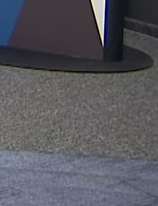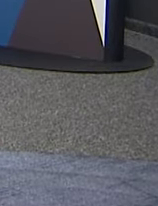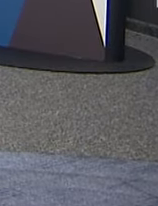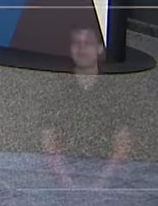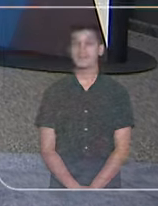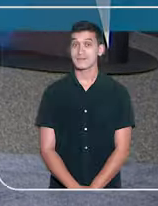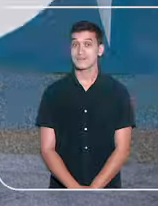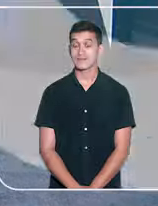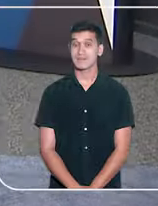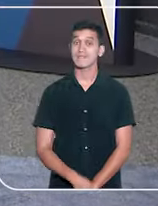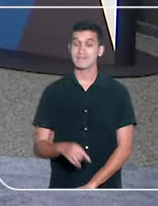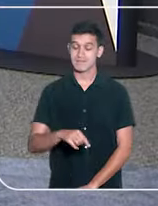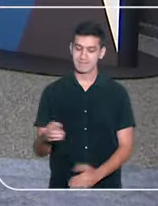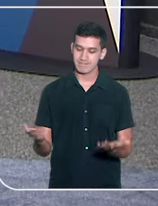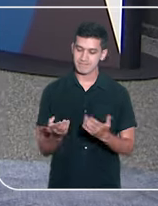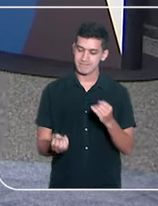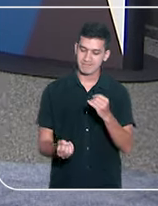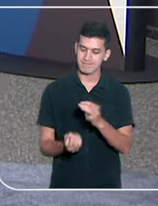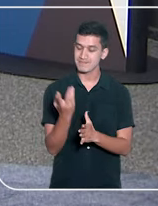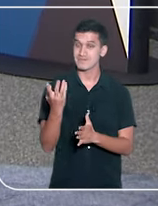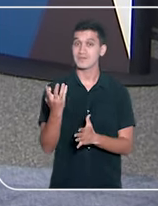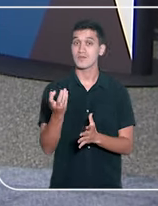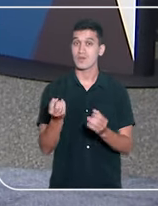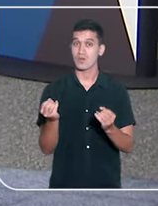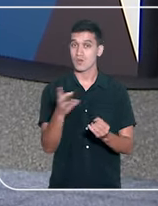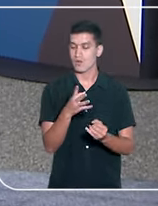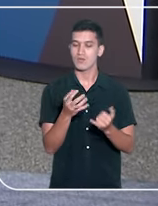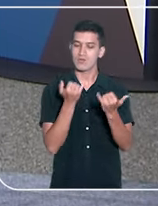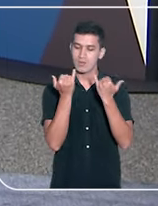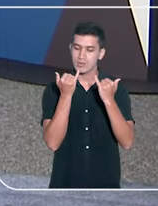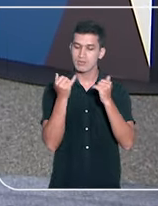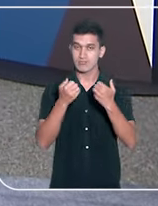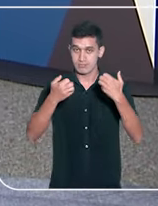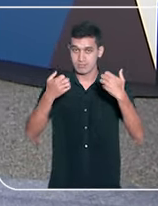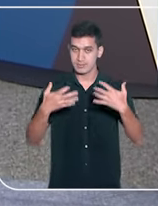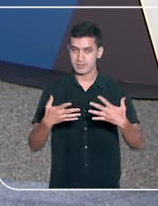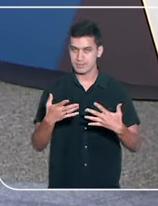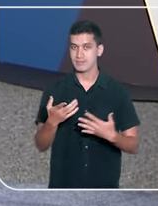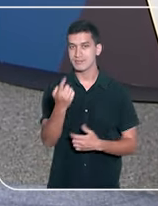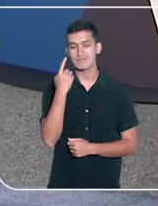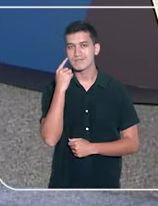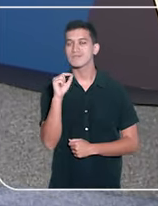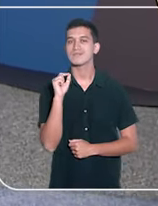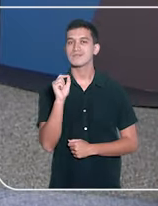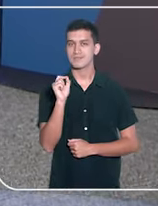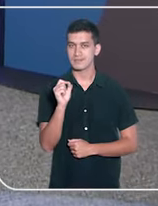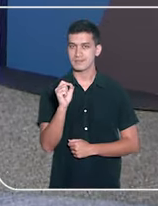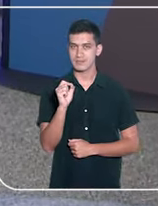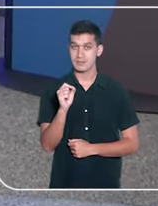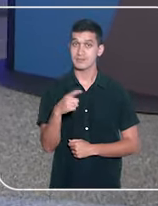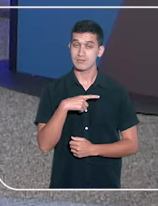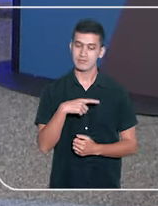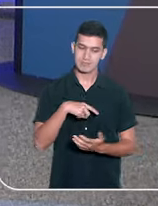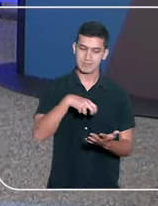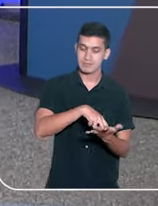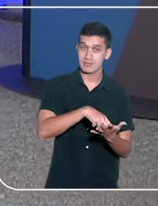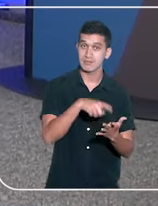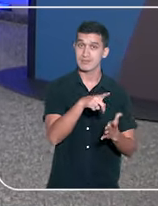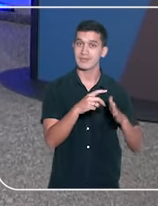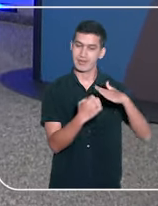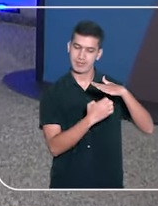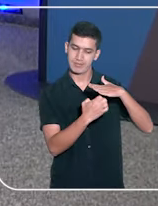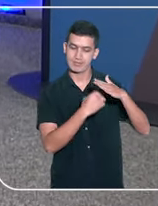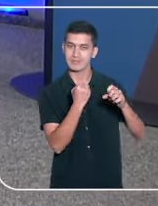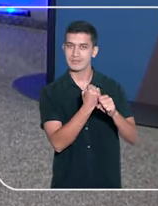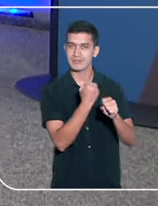notí no programa de estr do nosso novo formato você vai ver mantida a condenação da terra